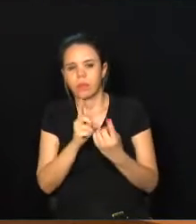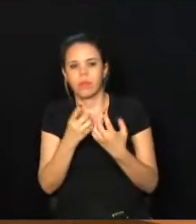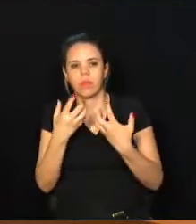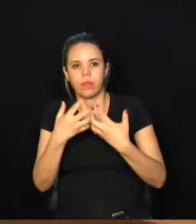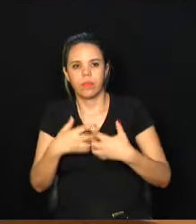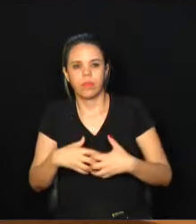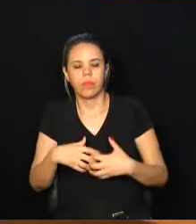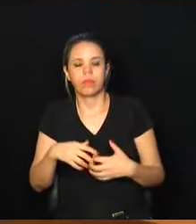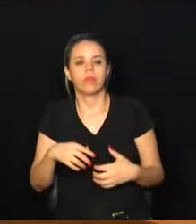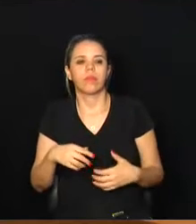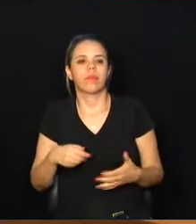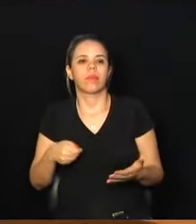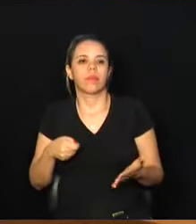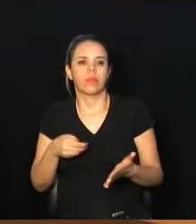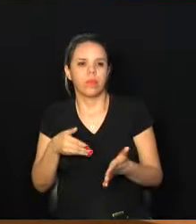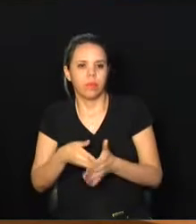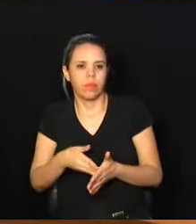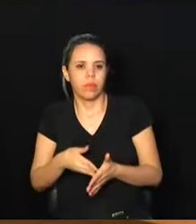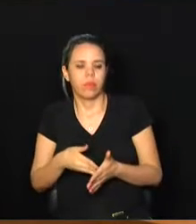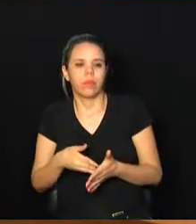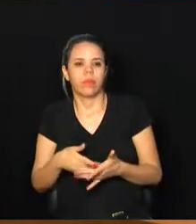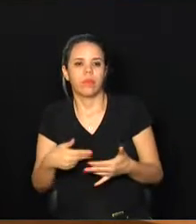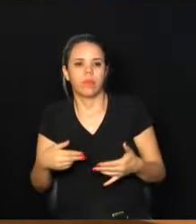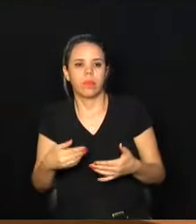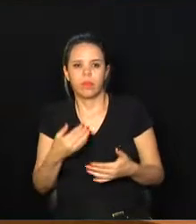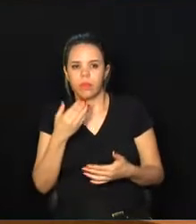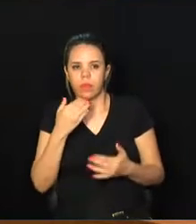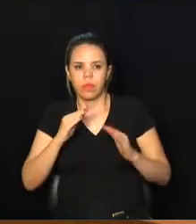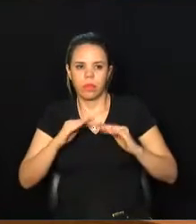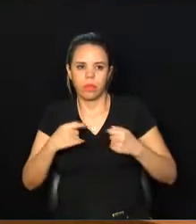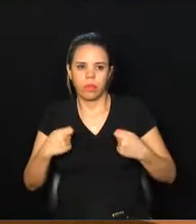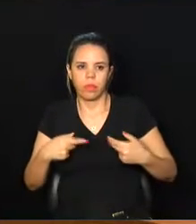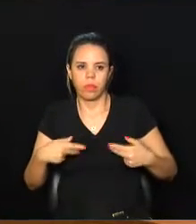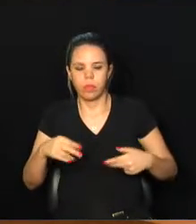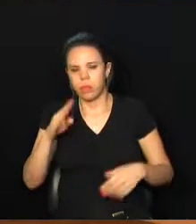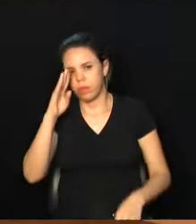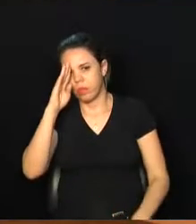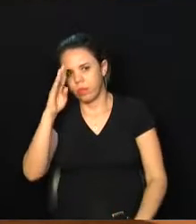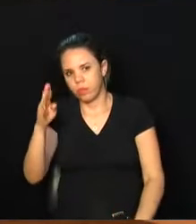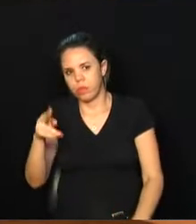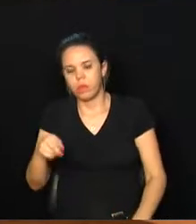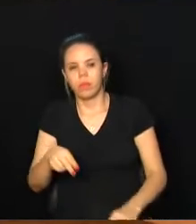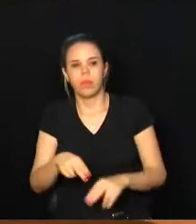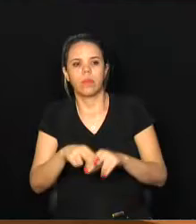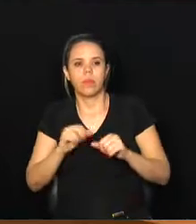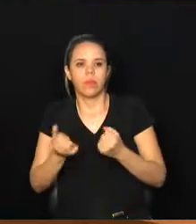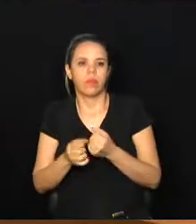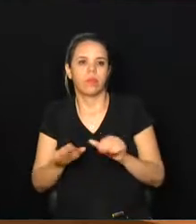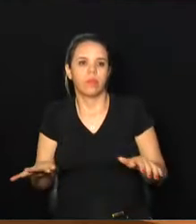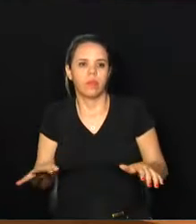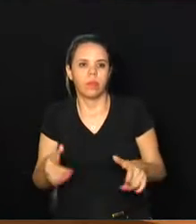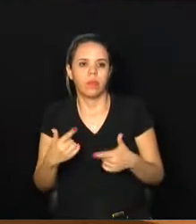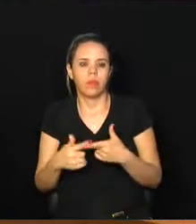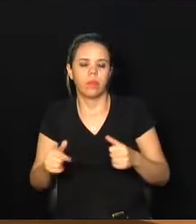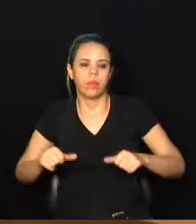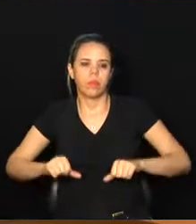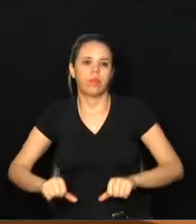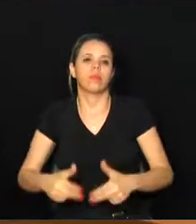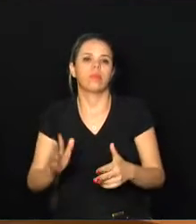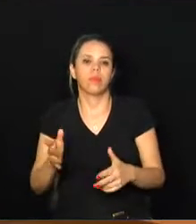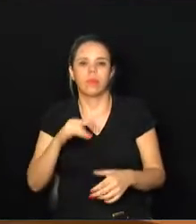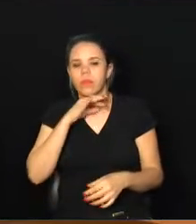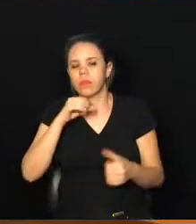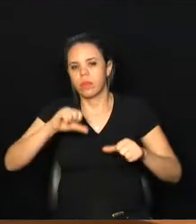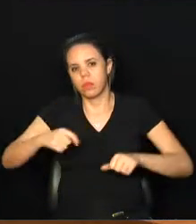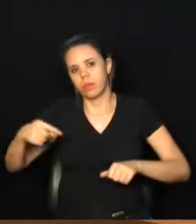o represamento das demandas que aconteceu, principalmente em função da pandemia, potencializou uma coisa que já era